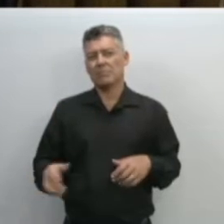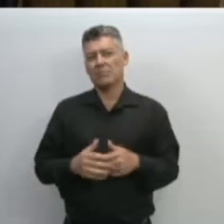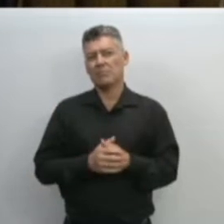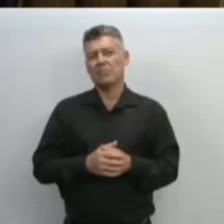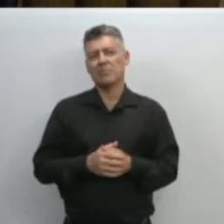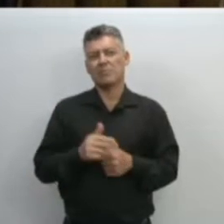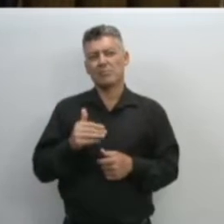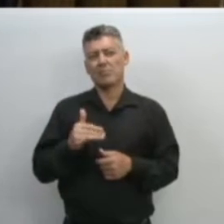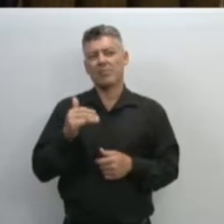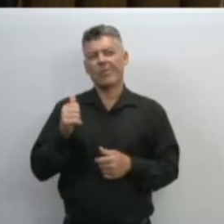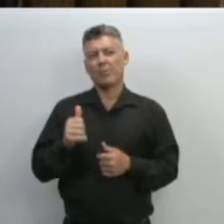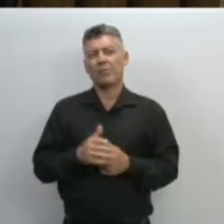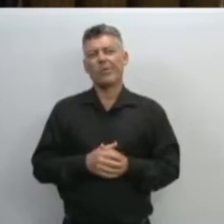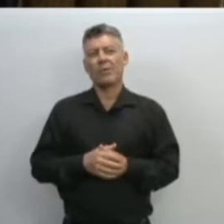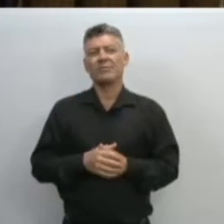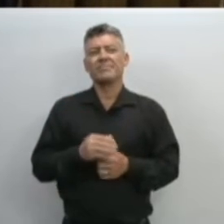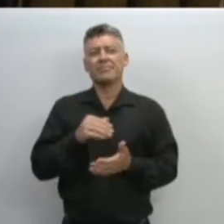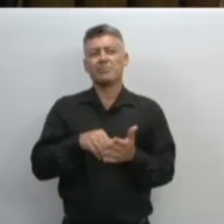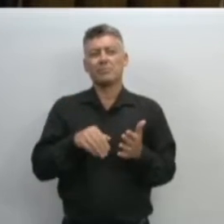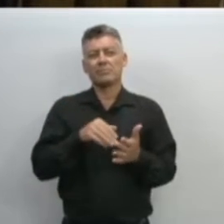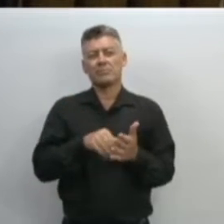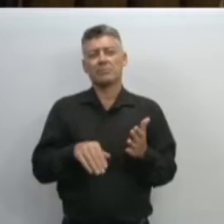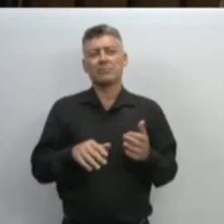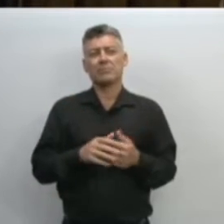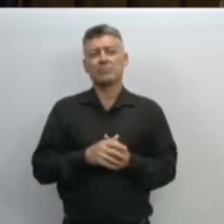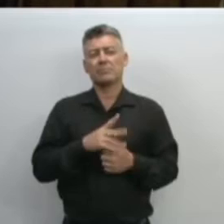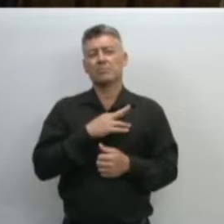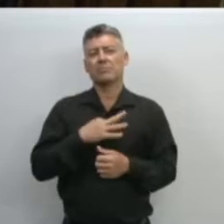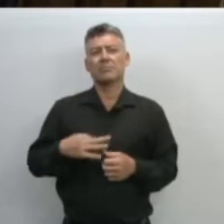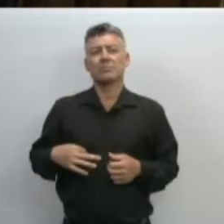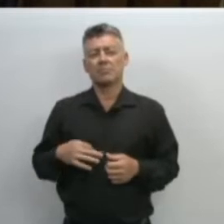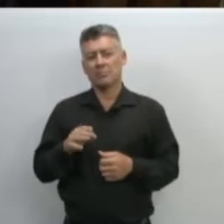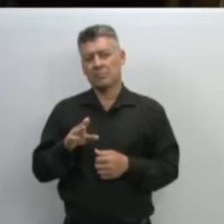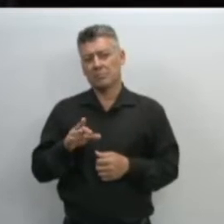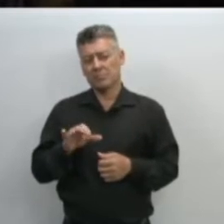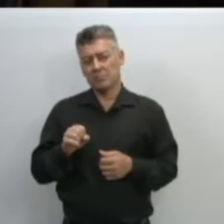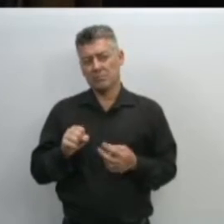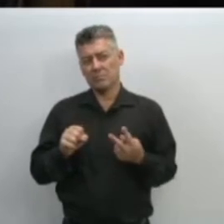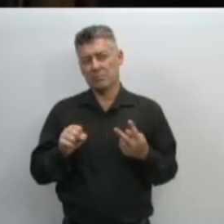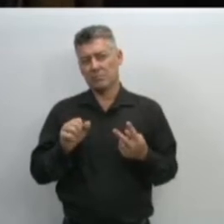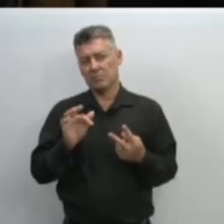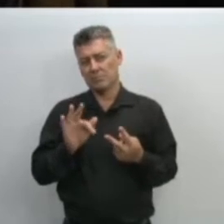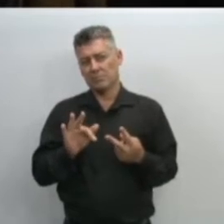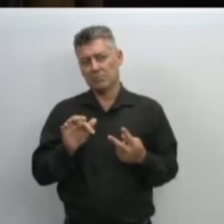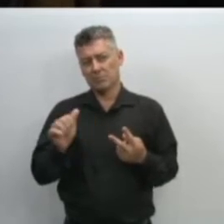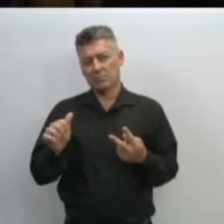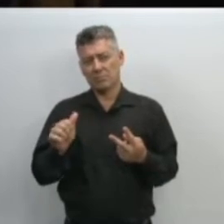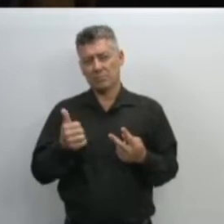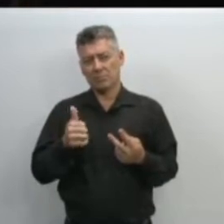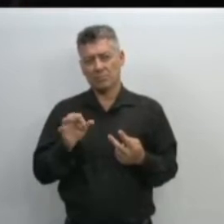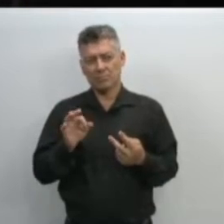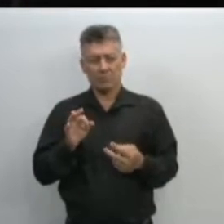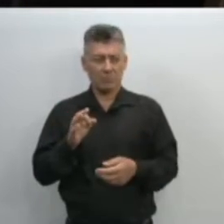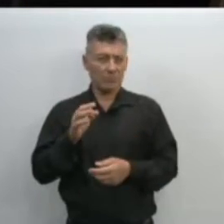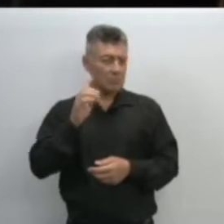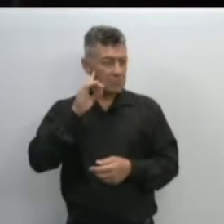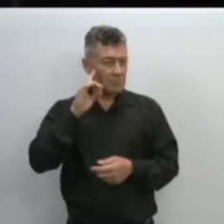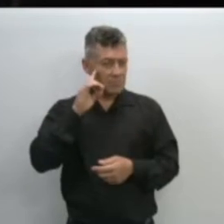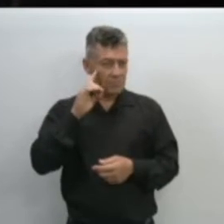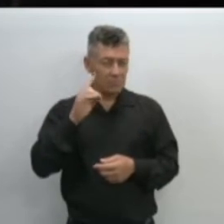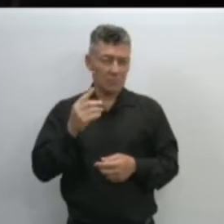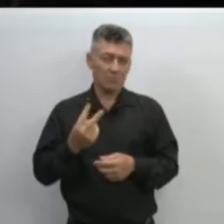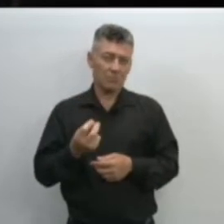Nina Souza, secretário, excelentíssimos senhores vereadores Brisa e Felipe Alves. Aos 10 dias do mês de novembro do